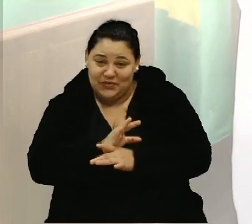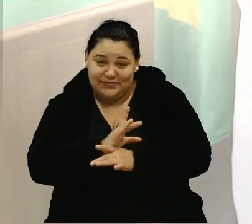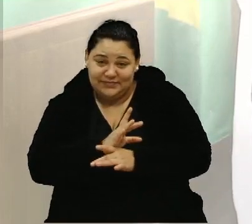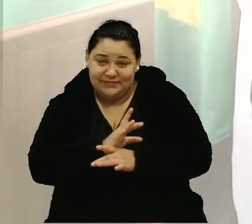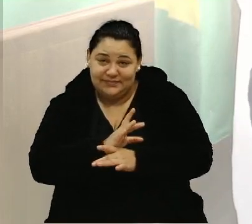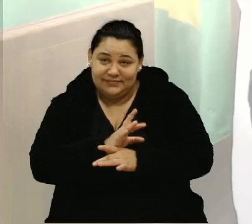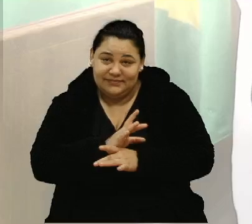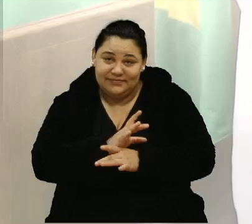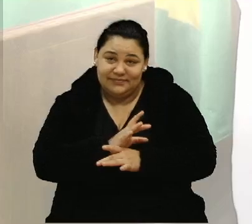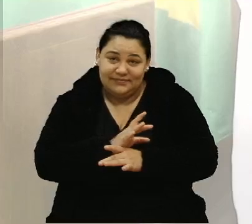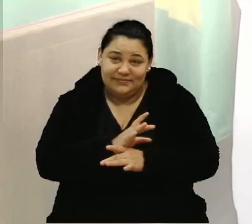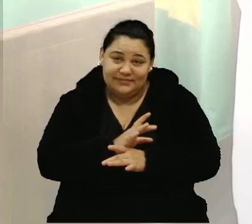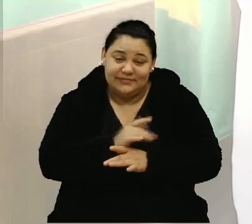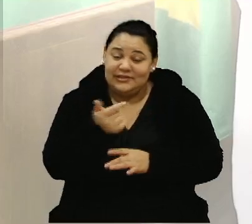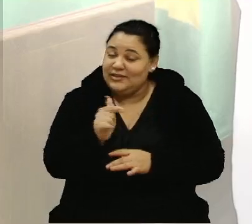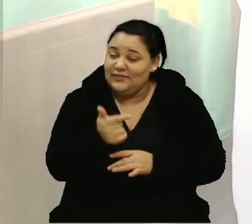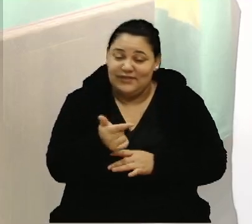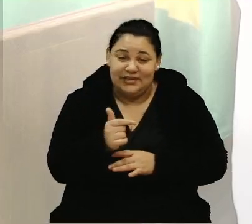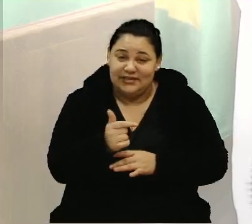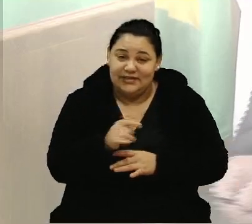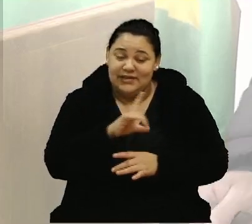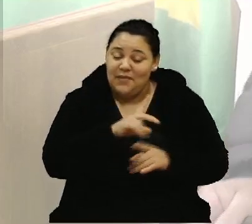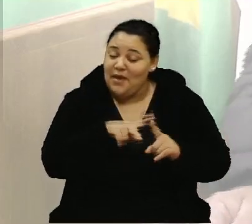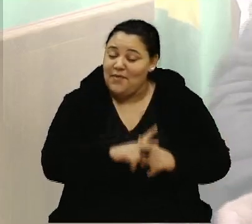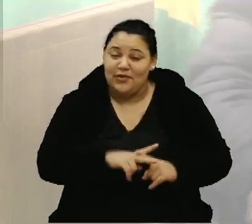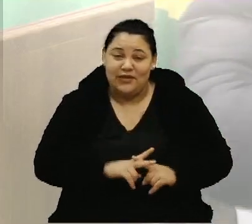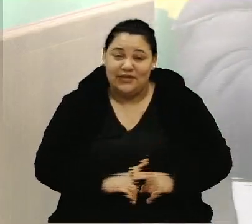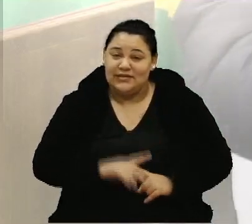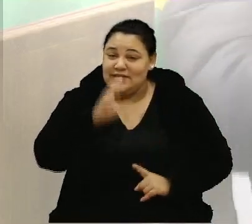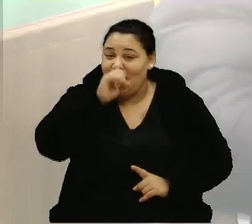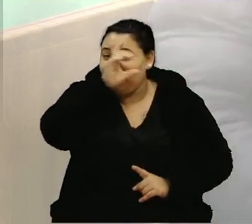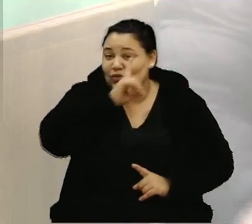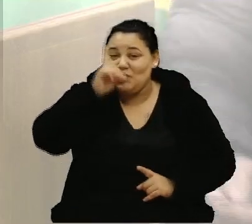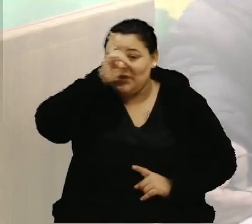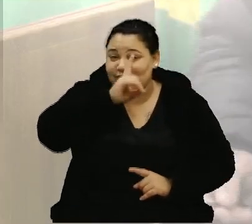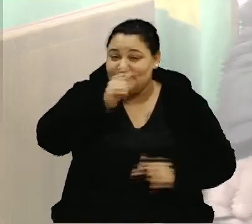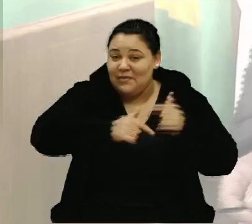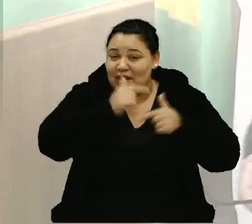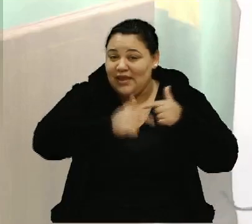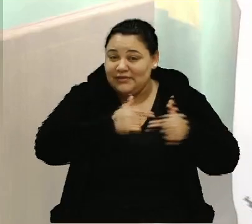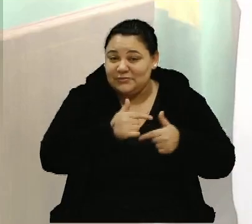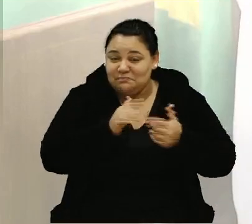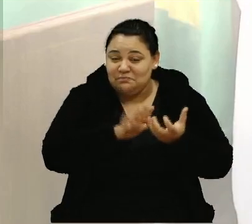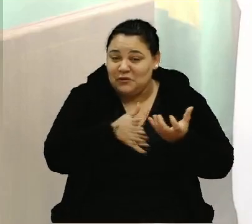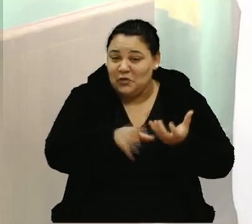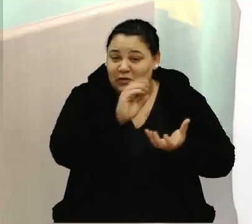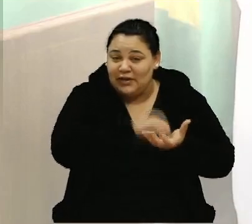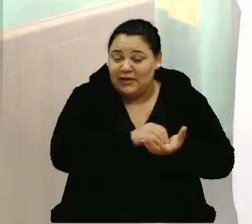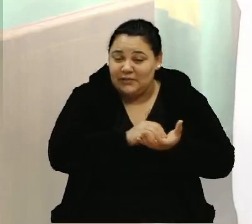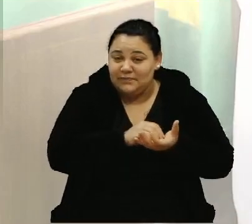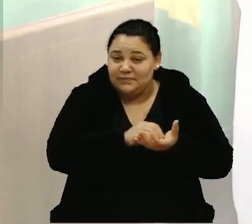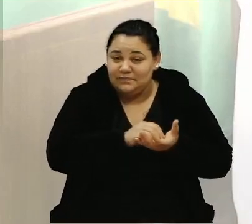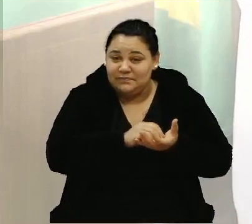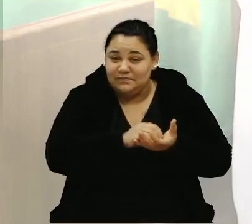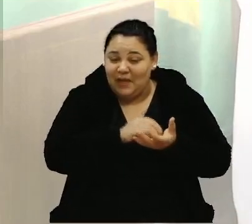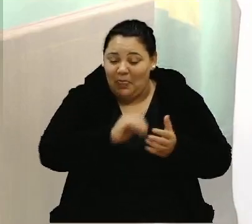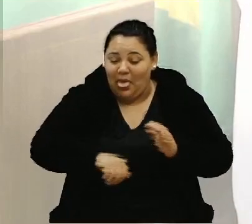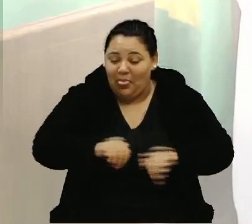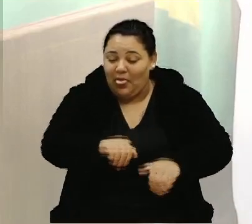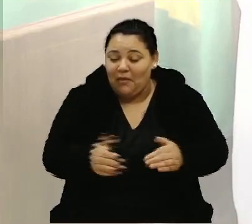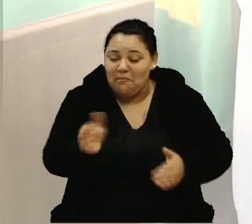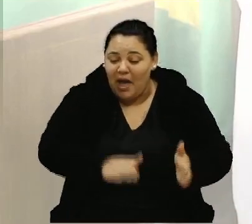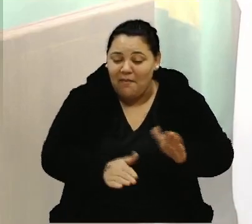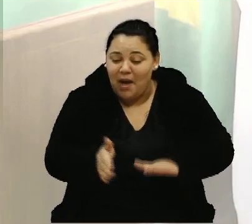João Boldo, não teríamos as manutenções sábado, domingo, o pessoal da Codeca tapando os buracos da cidade. Então,